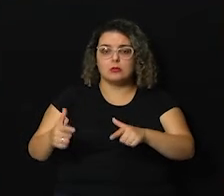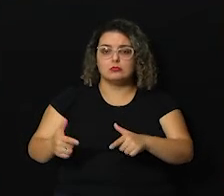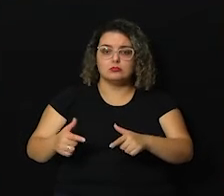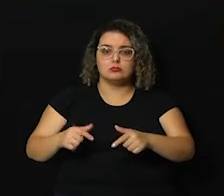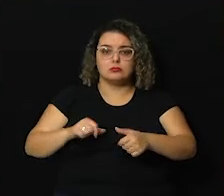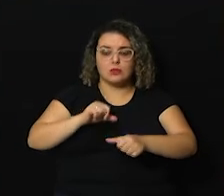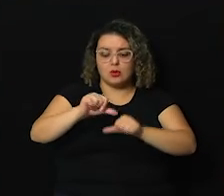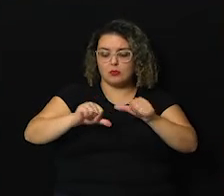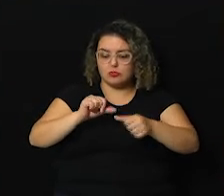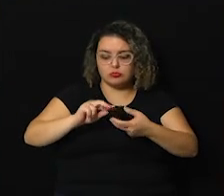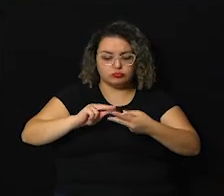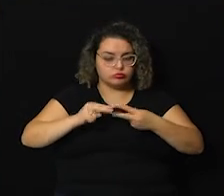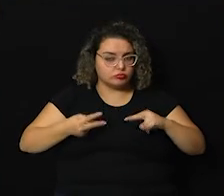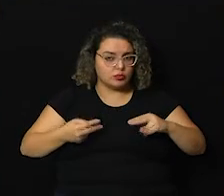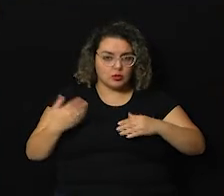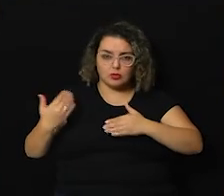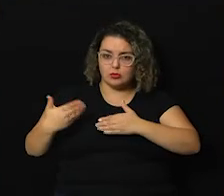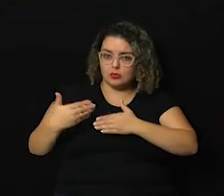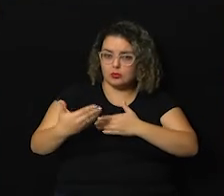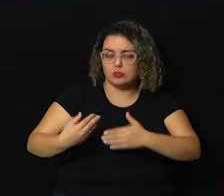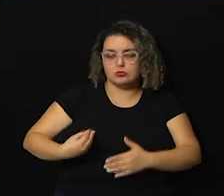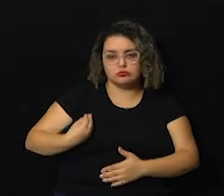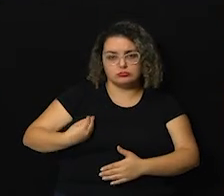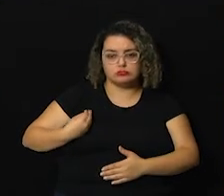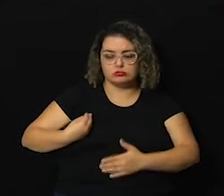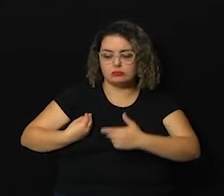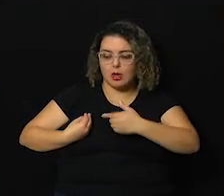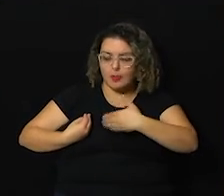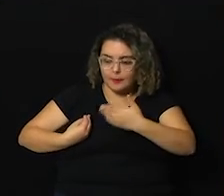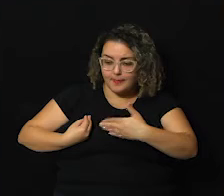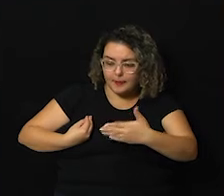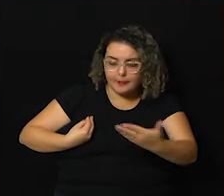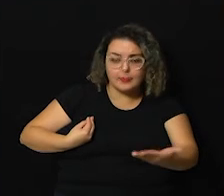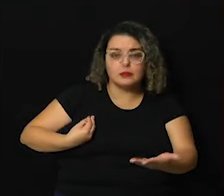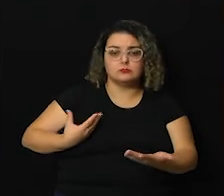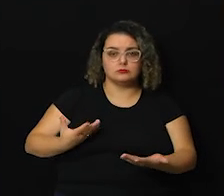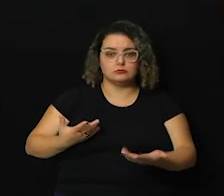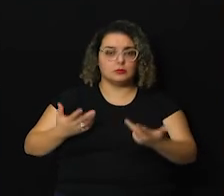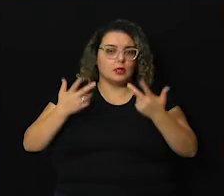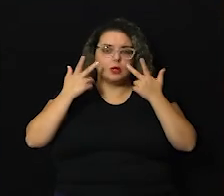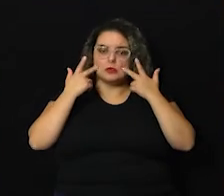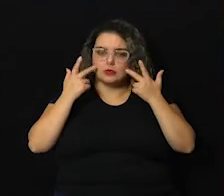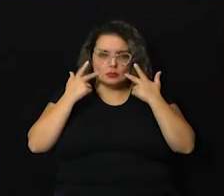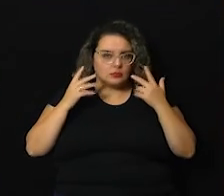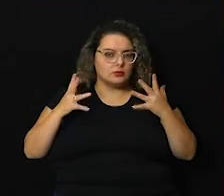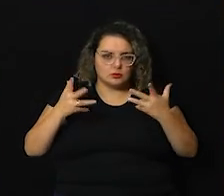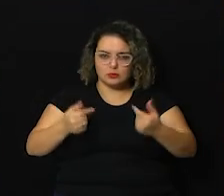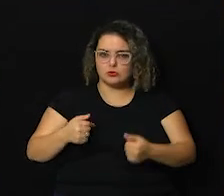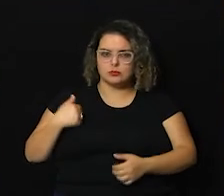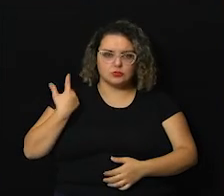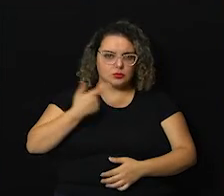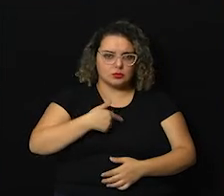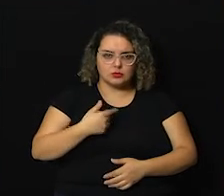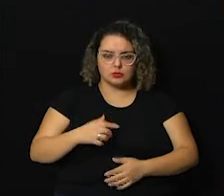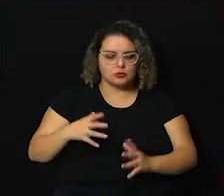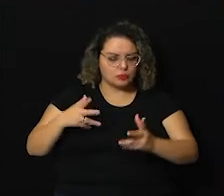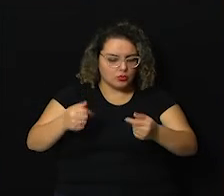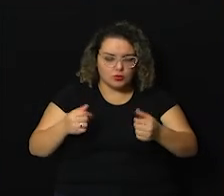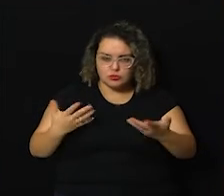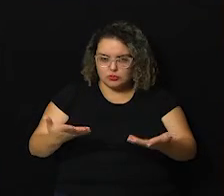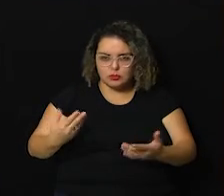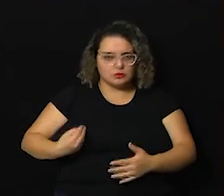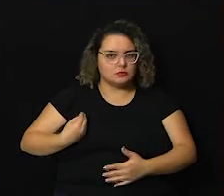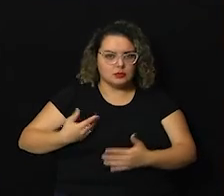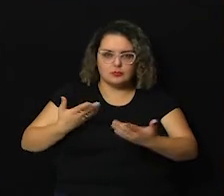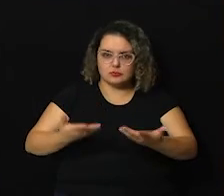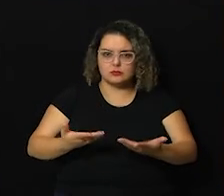de mutações genéticas que a gente vai acumulando ao longo da vida. E a gente sofre essas mutações naturalmente, todos nós, nenhum de nós escapa disso. Então